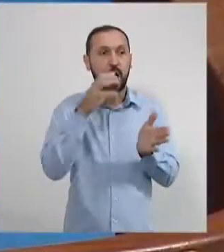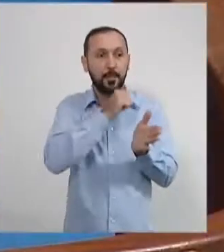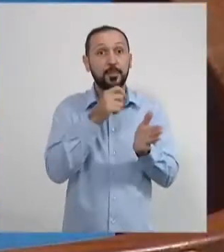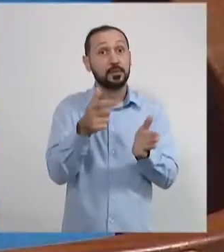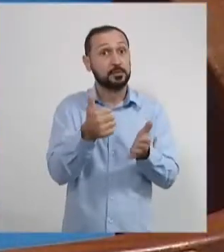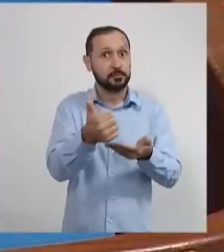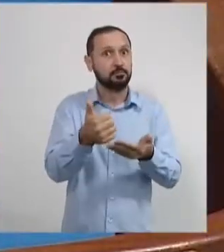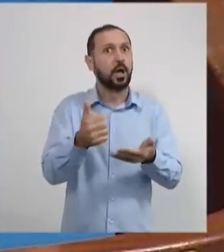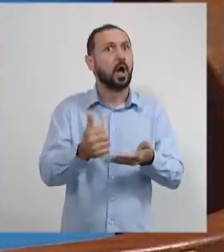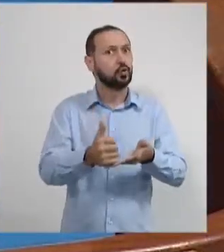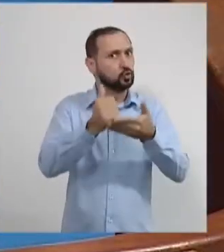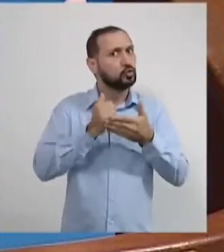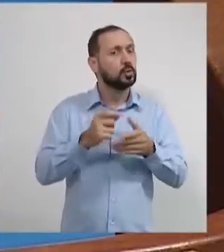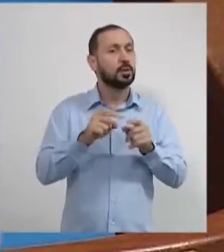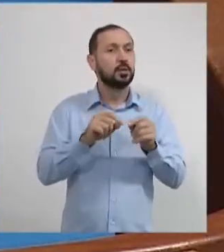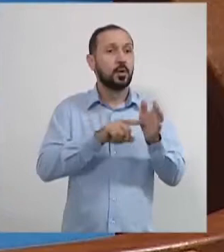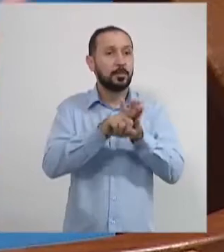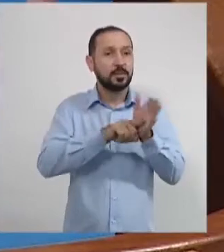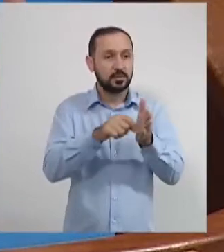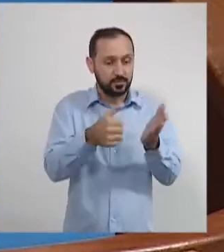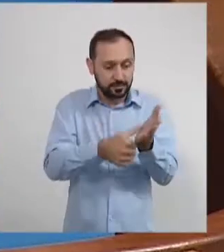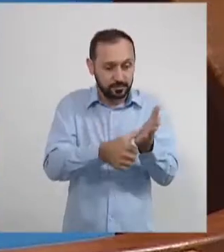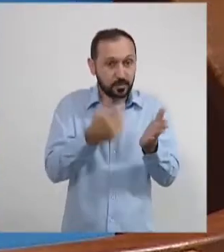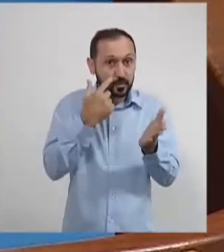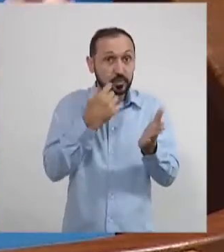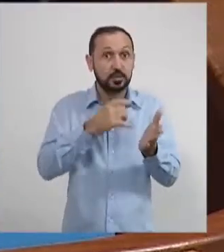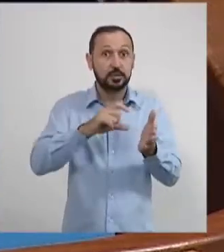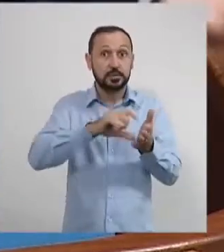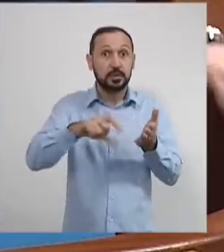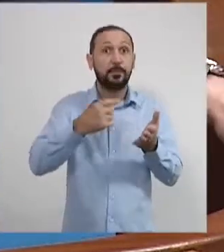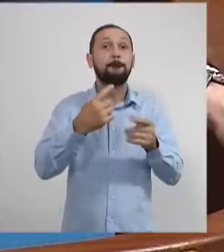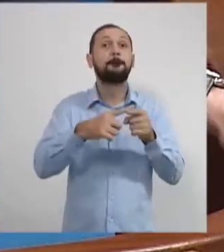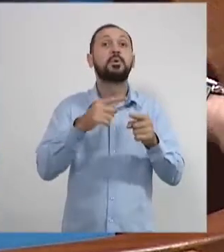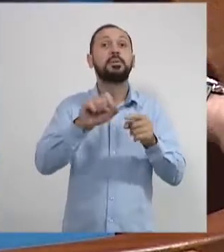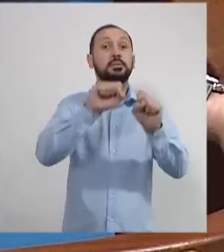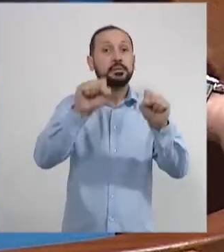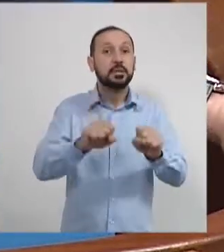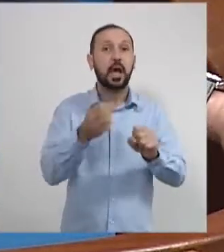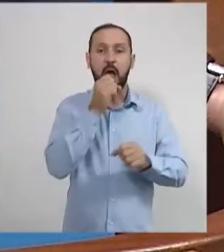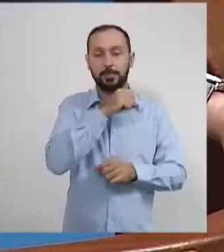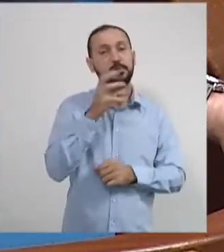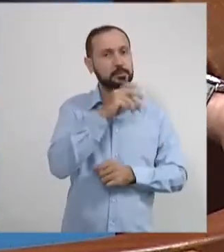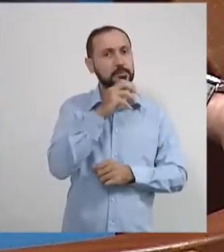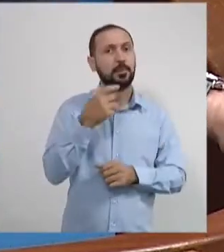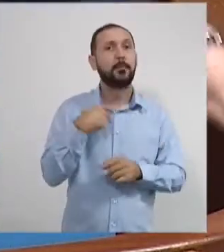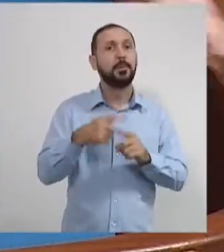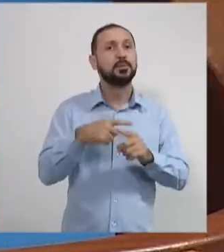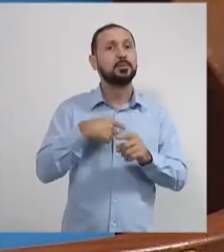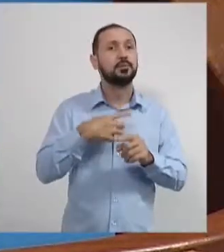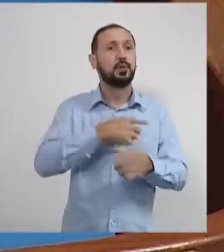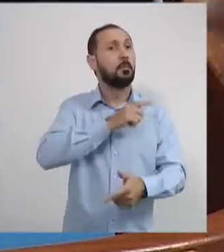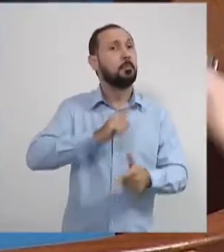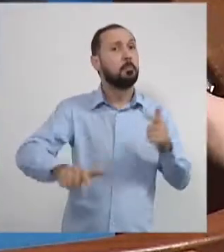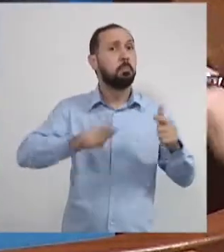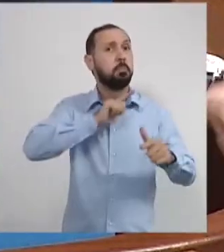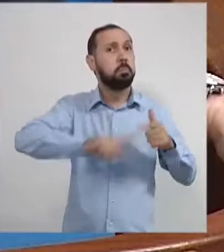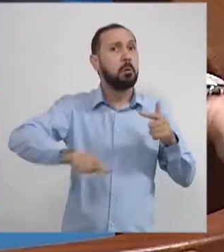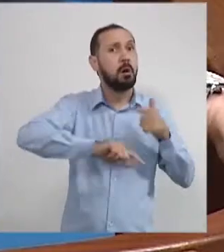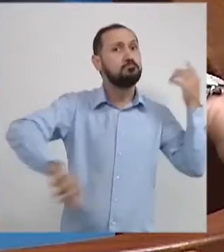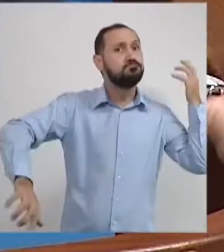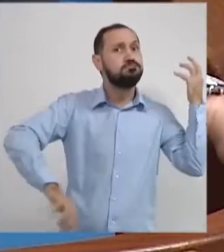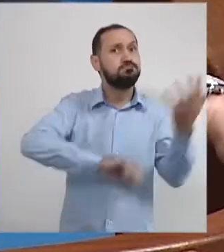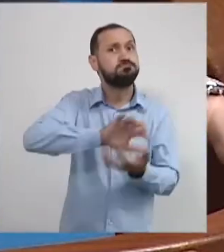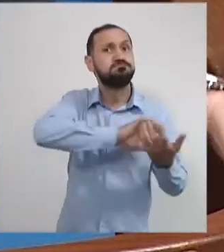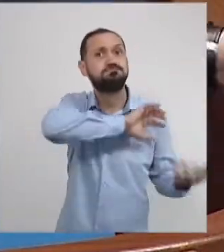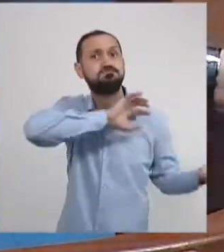realmente funcionou. A pesquisa era rápida, o sistema funcionou, porque se não fosse isso, teríamos um caos muito maior do que aquele